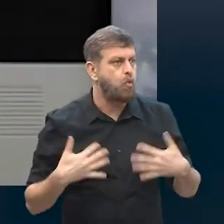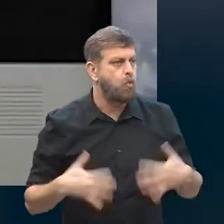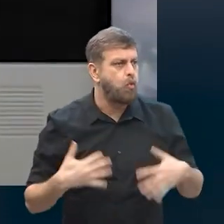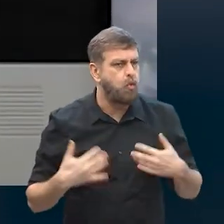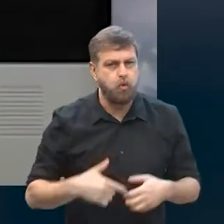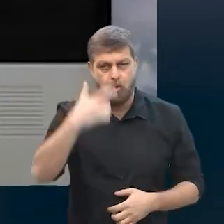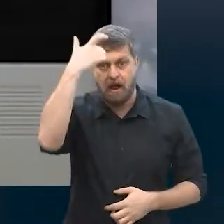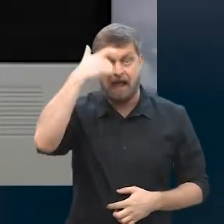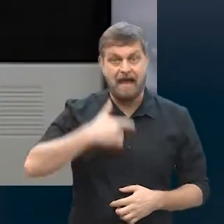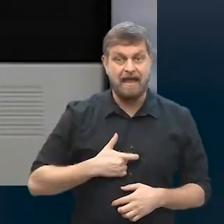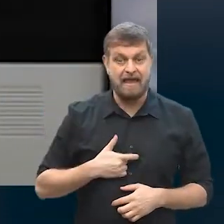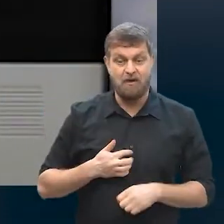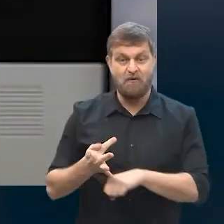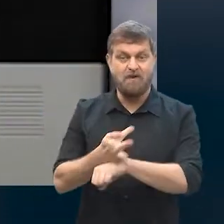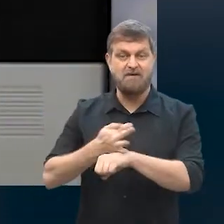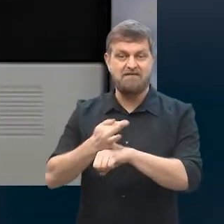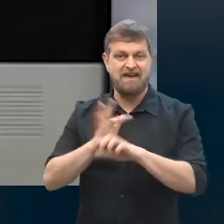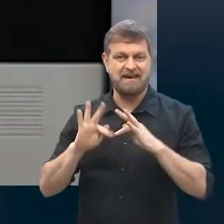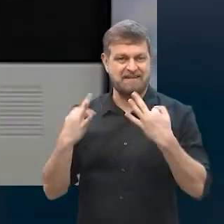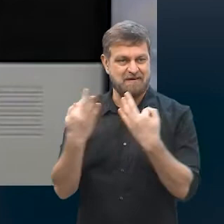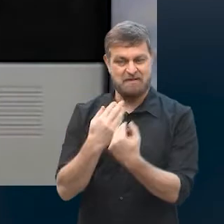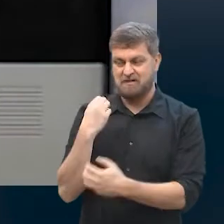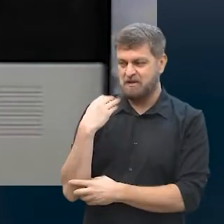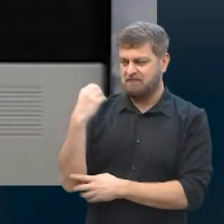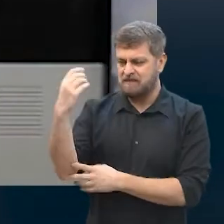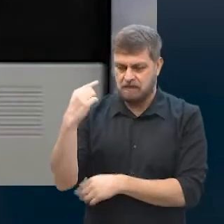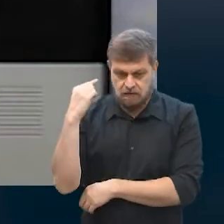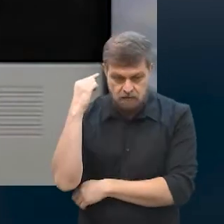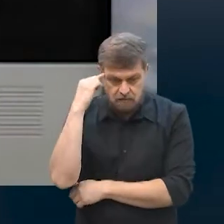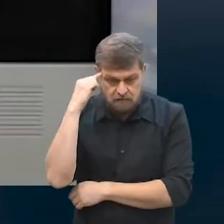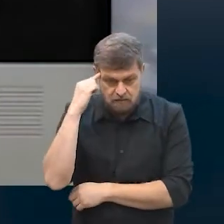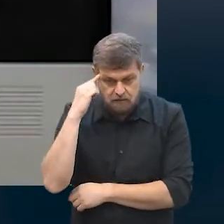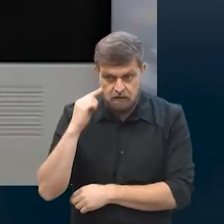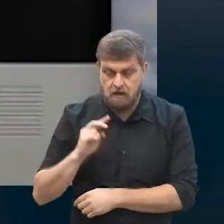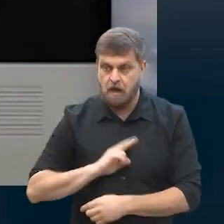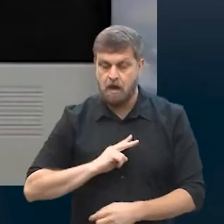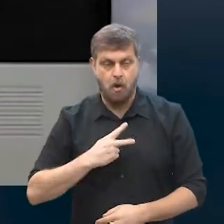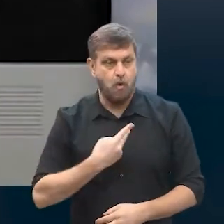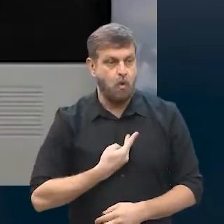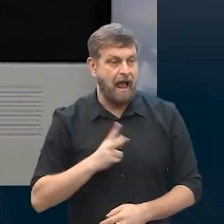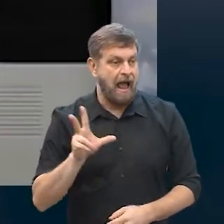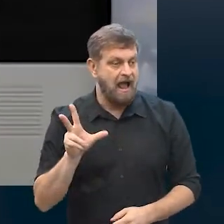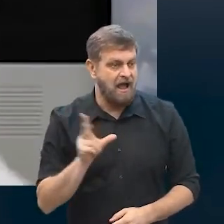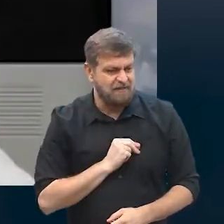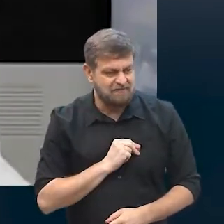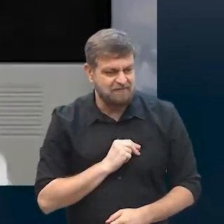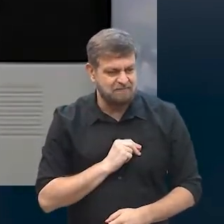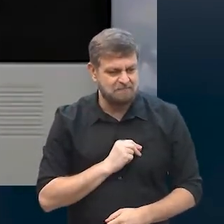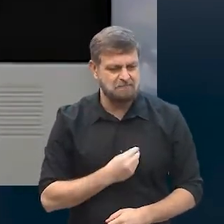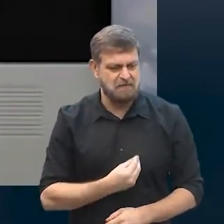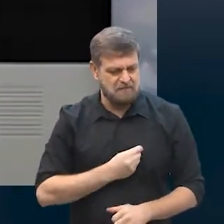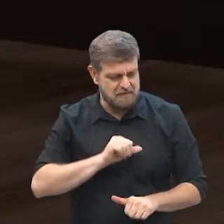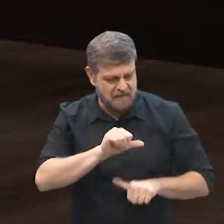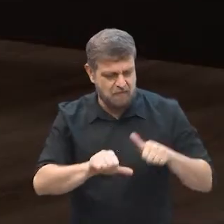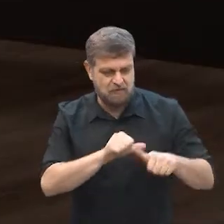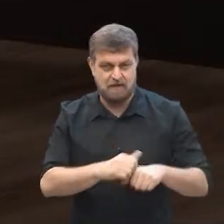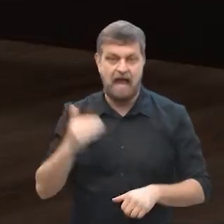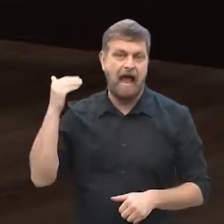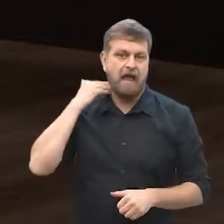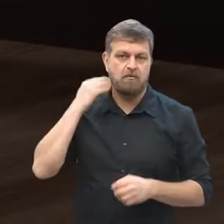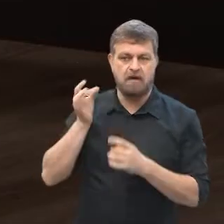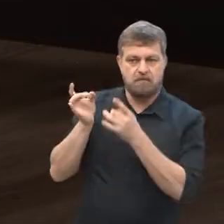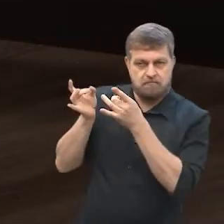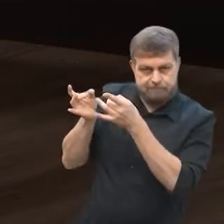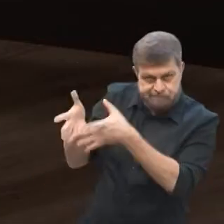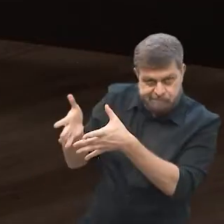estava indo viajar de férias com a minha família, eu pensei, nossa, que mudança, né? Daí foi esse momento, eu acabei saindo do banco, né? Falei, nossa,